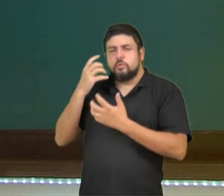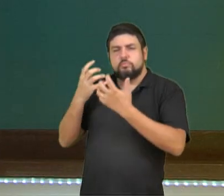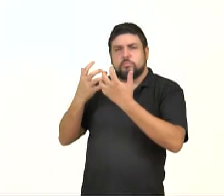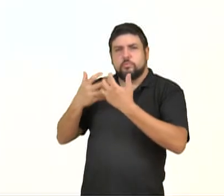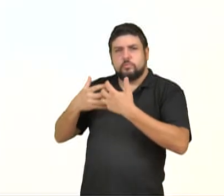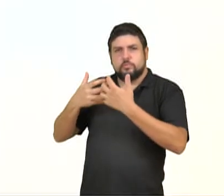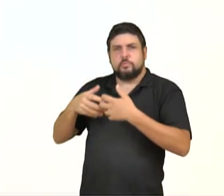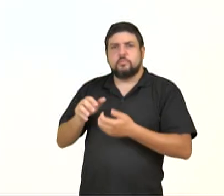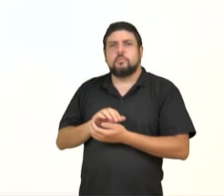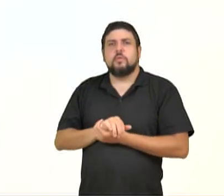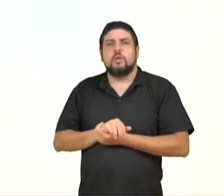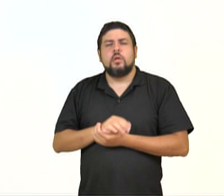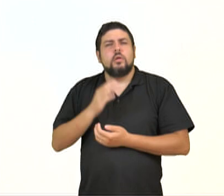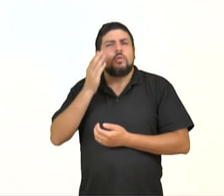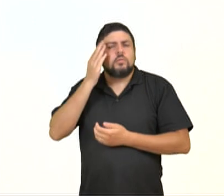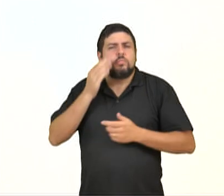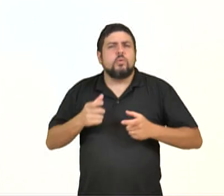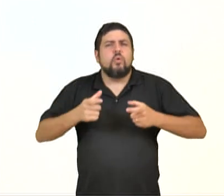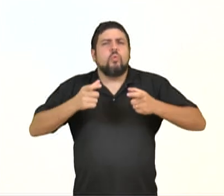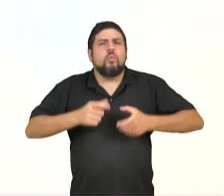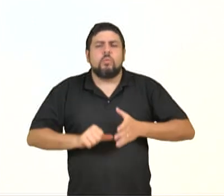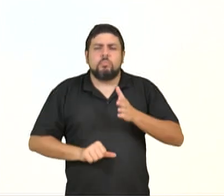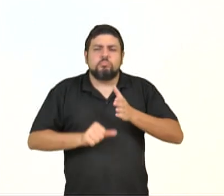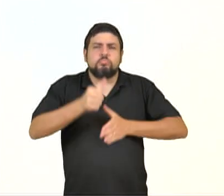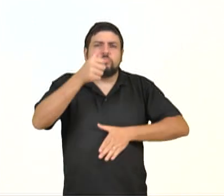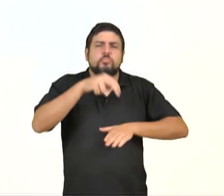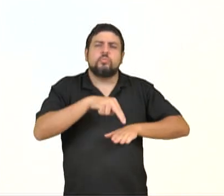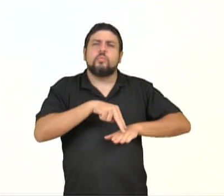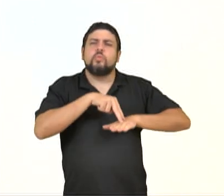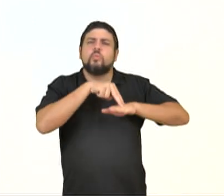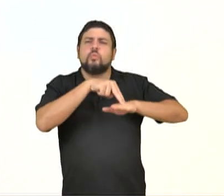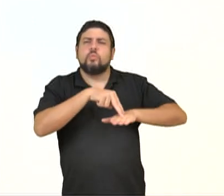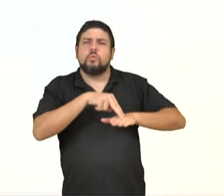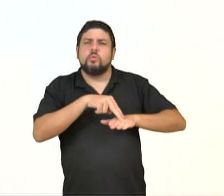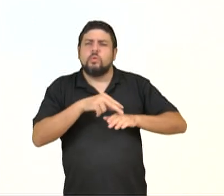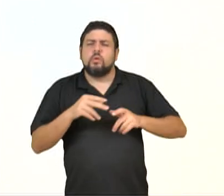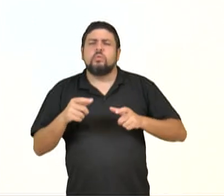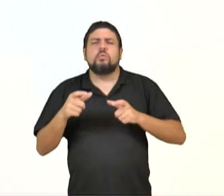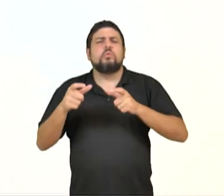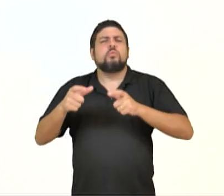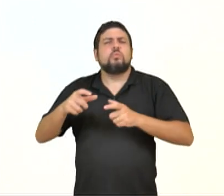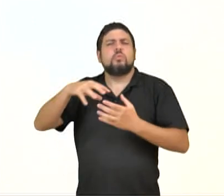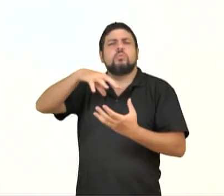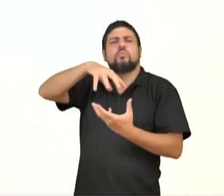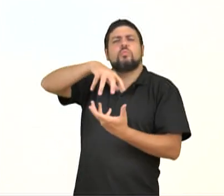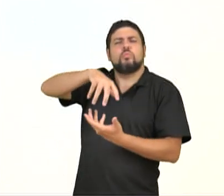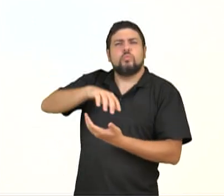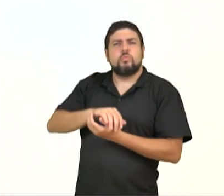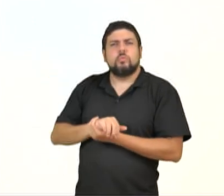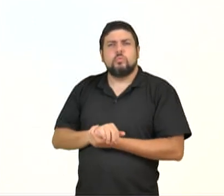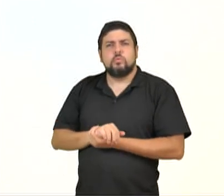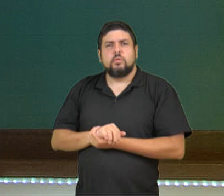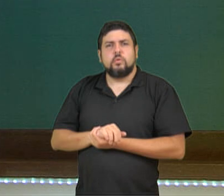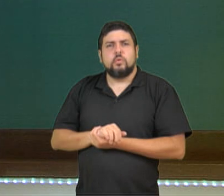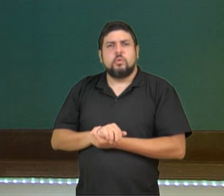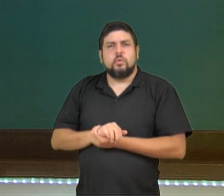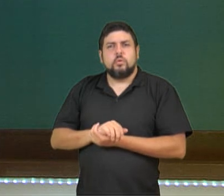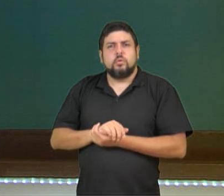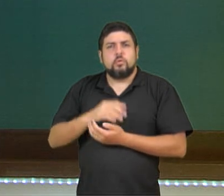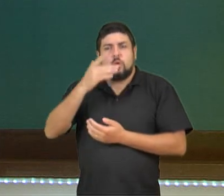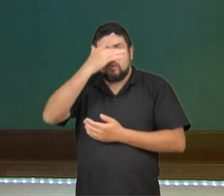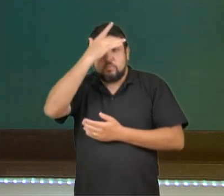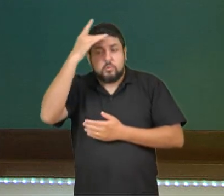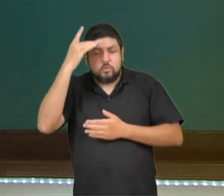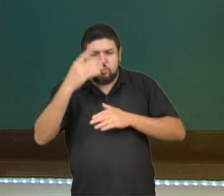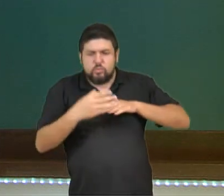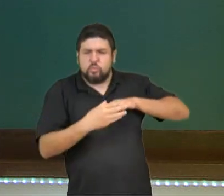Você sabe onde que o surf surgiu? Em qual lugar do mundo que ele apareceu pela primeira vez, uma pessoa em cima de